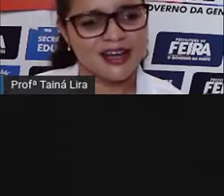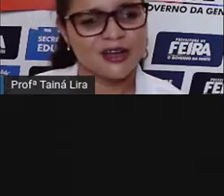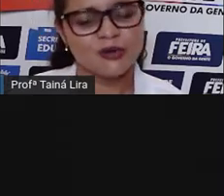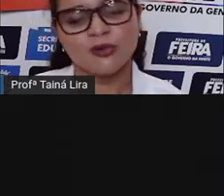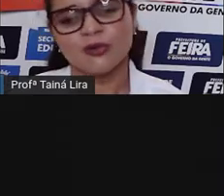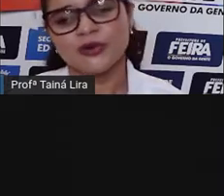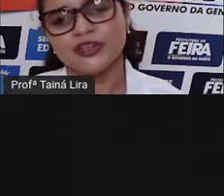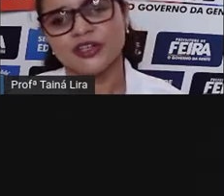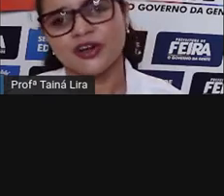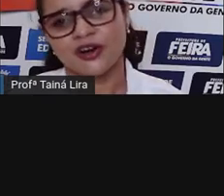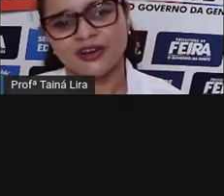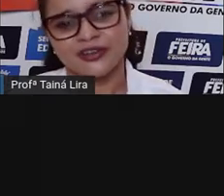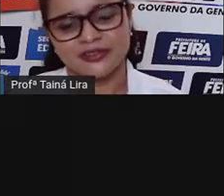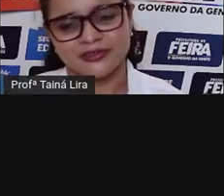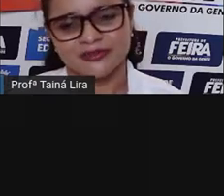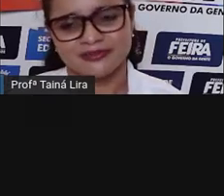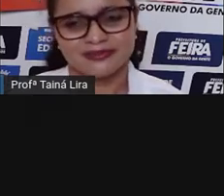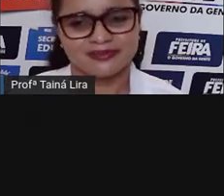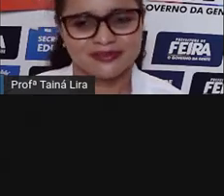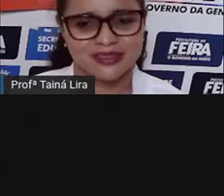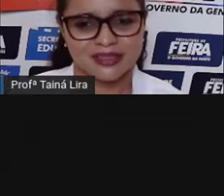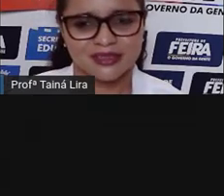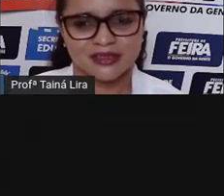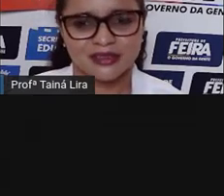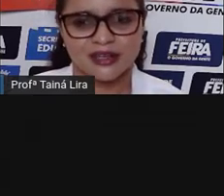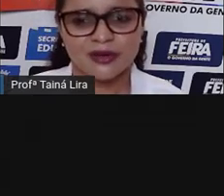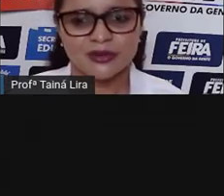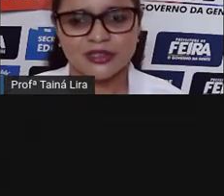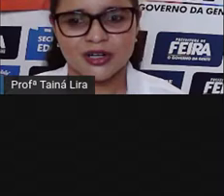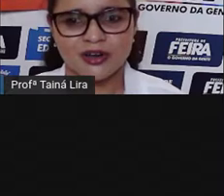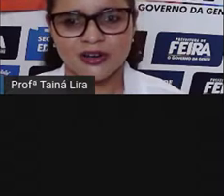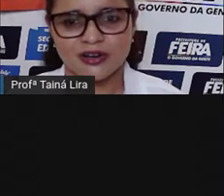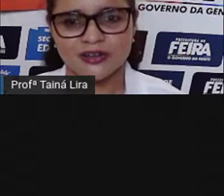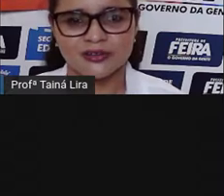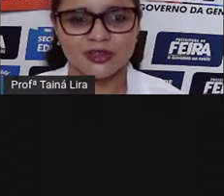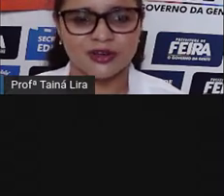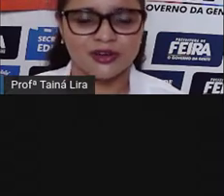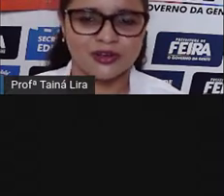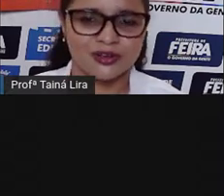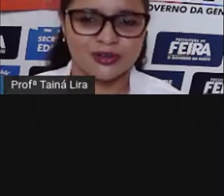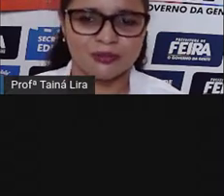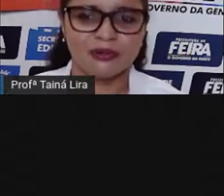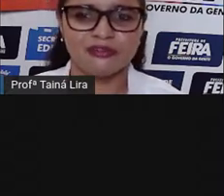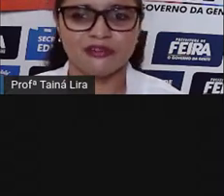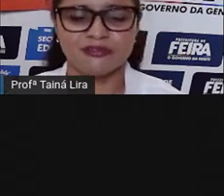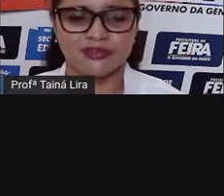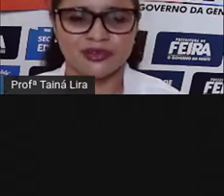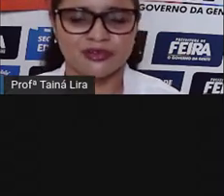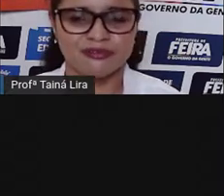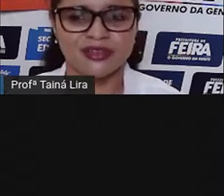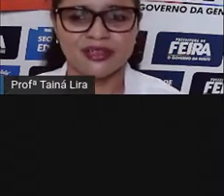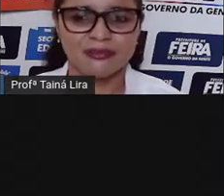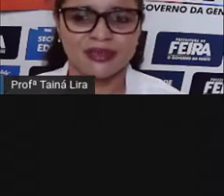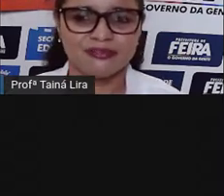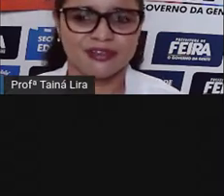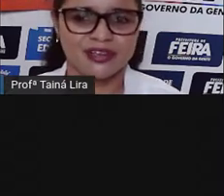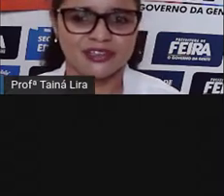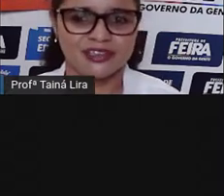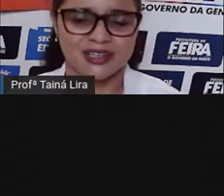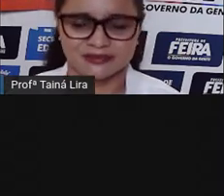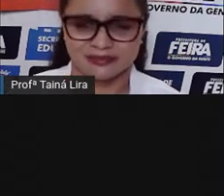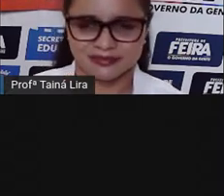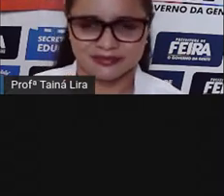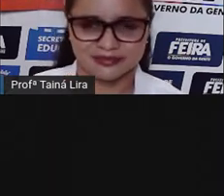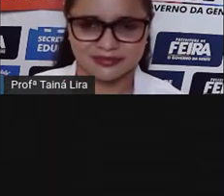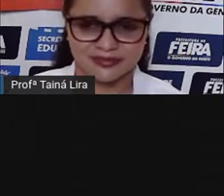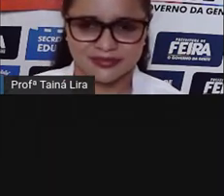você convidar o Unicórnio o Unicórnio unicórnio por favor venha a minha